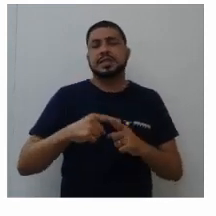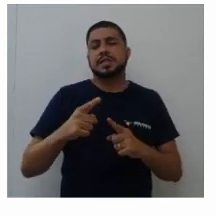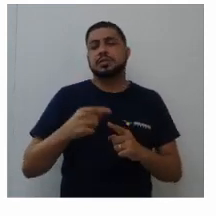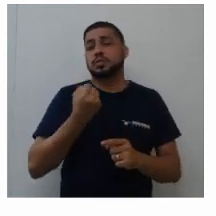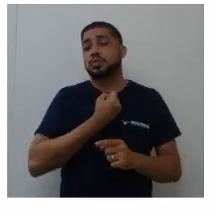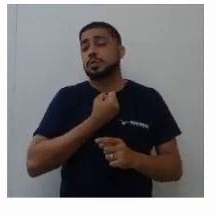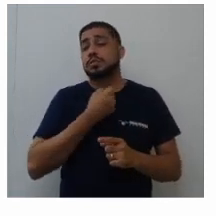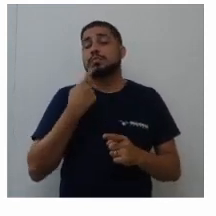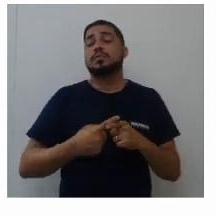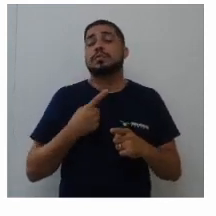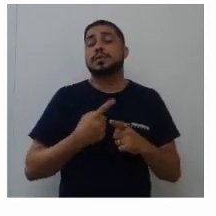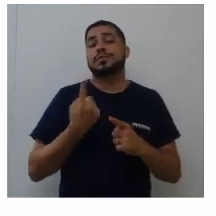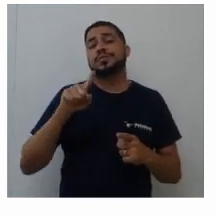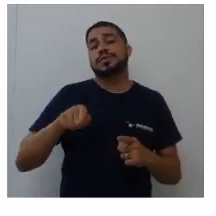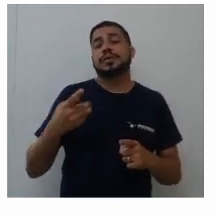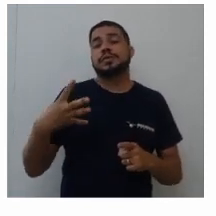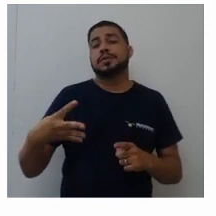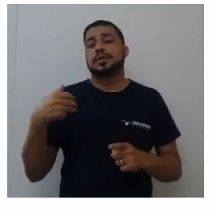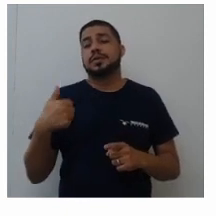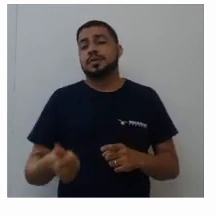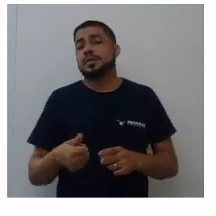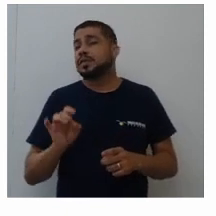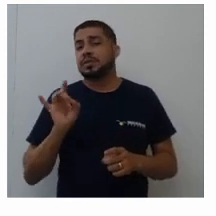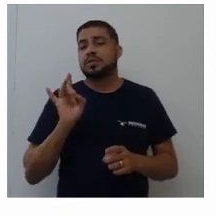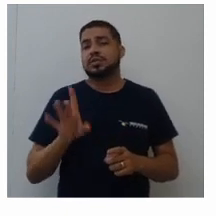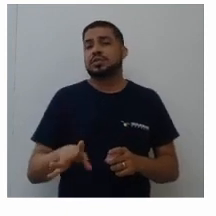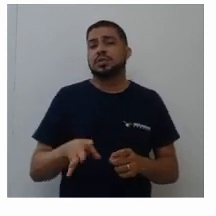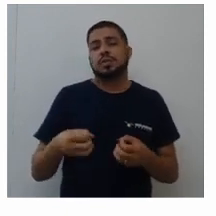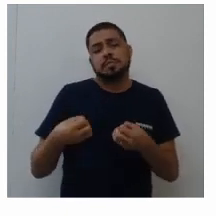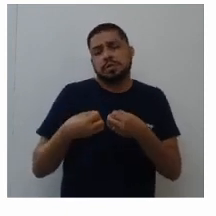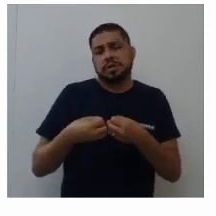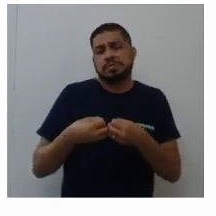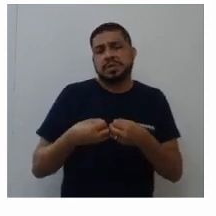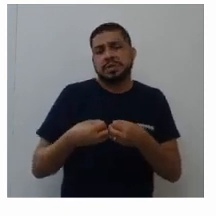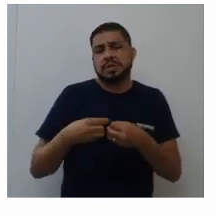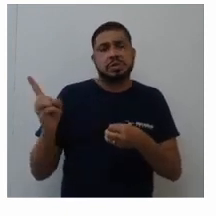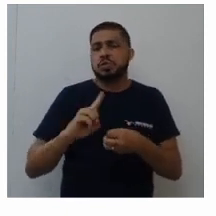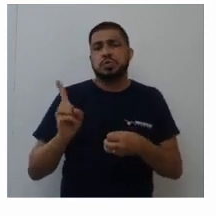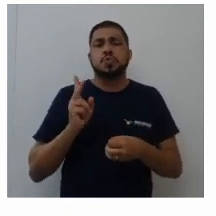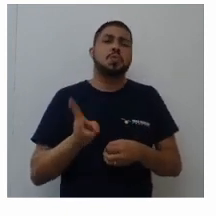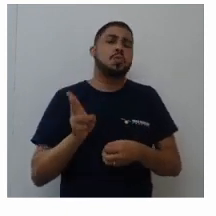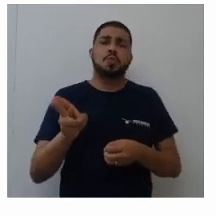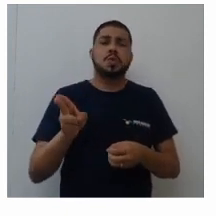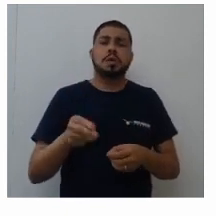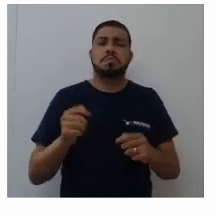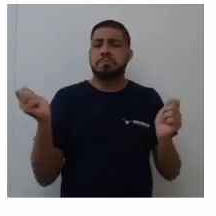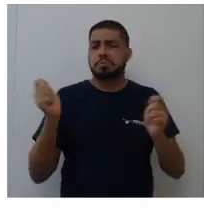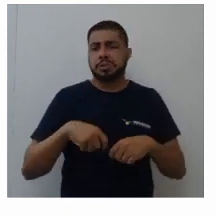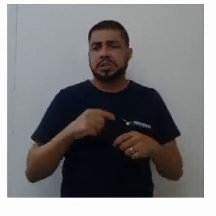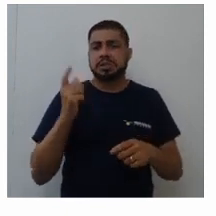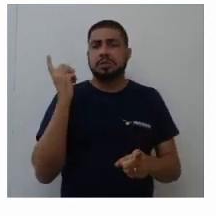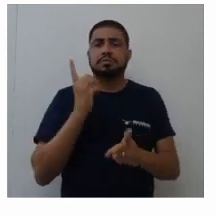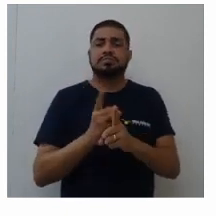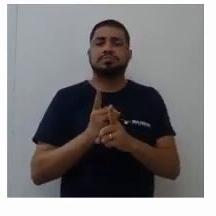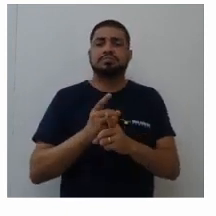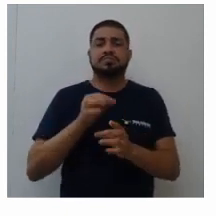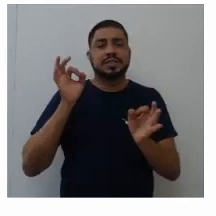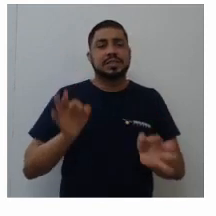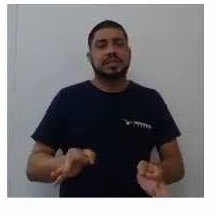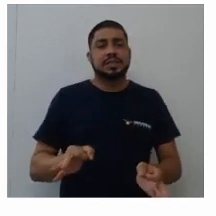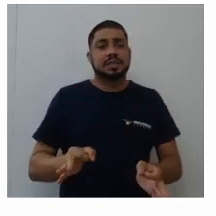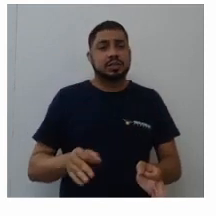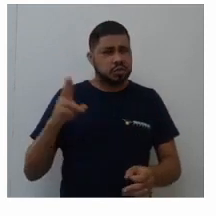número, pois 1,41 é apenas uma aproximação. Nunca será possível encontrar o ponto exato que